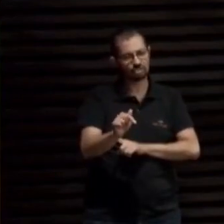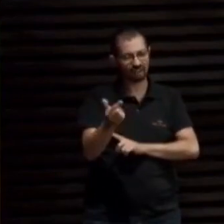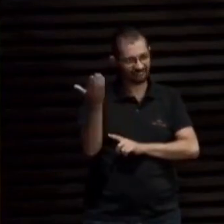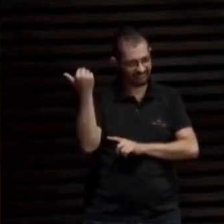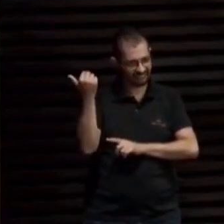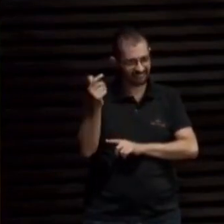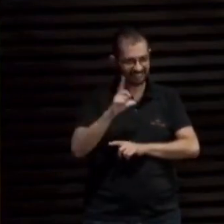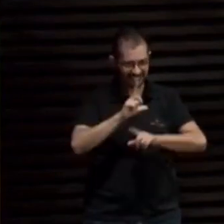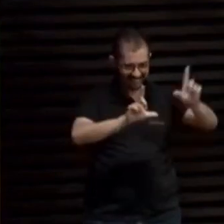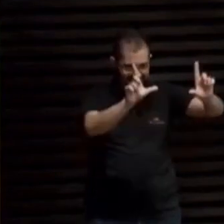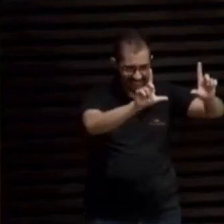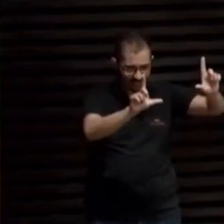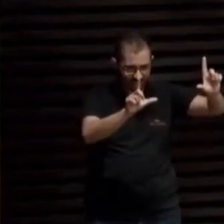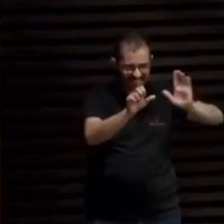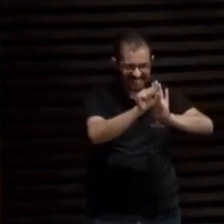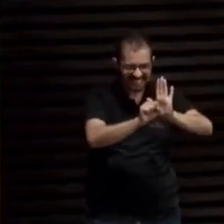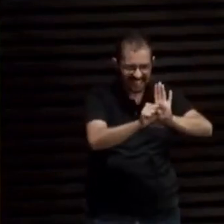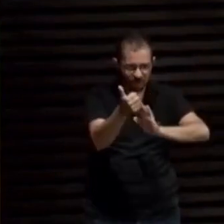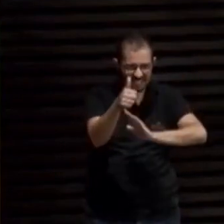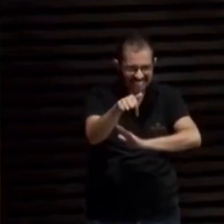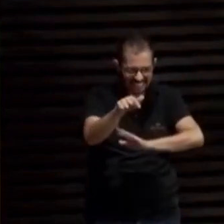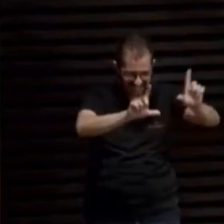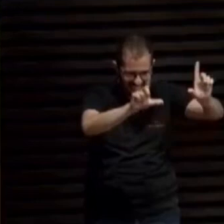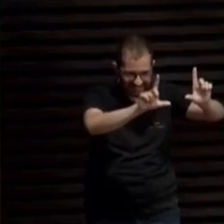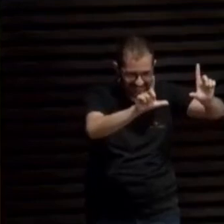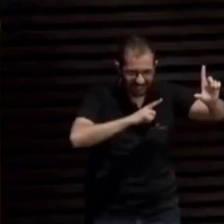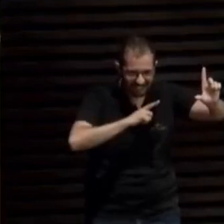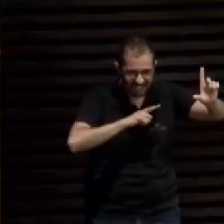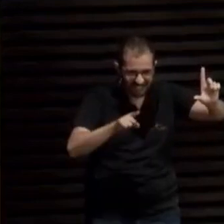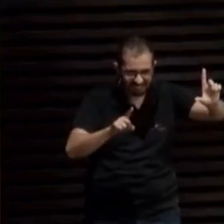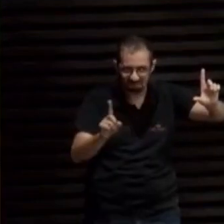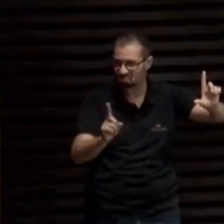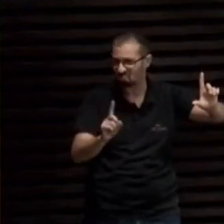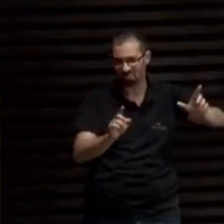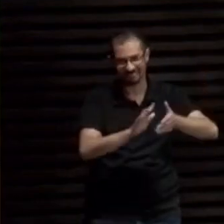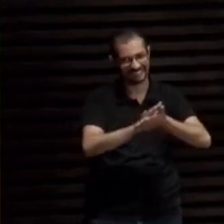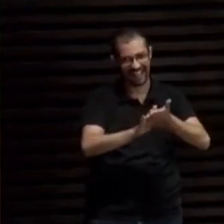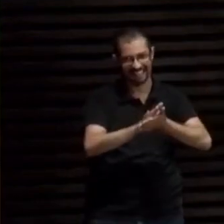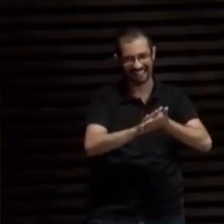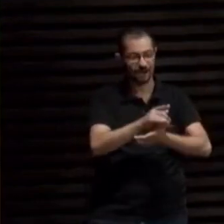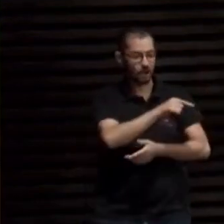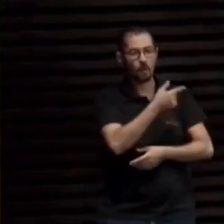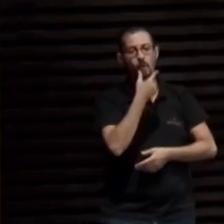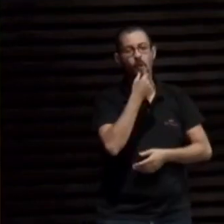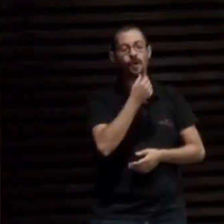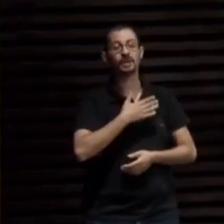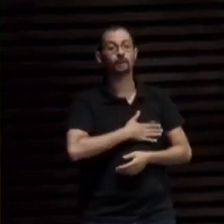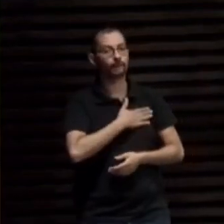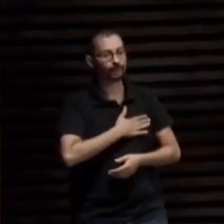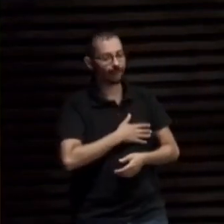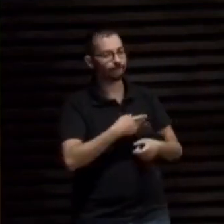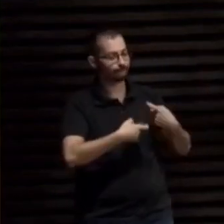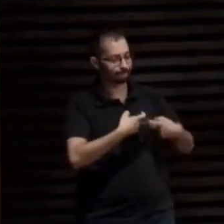televisão. Um dos esportes preferidos dele era fazer filhos. Ele tinha 13 filhos.